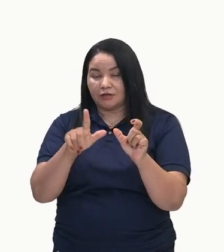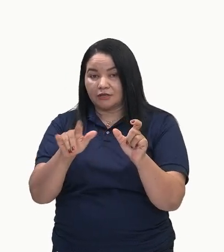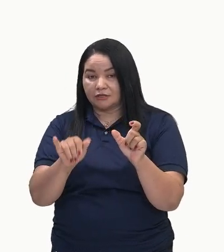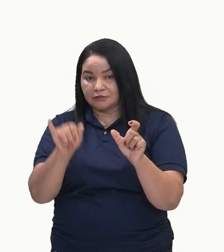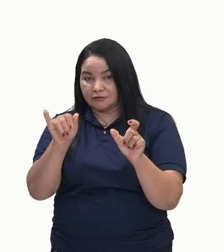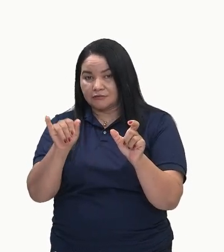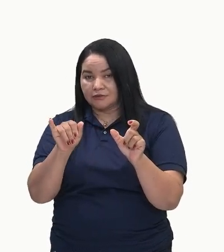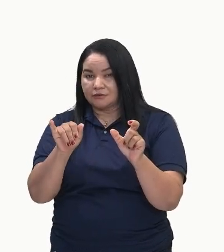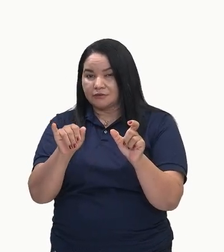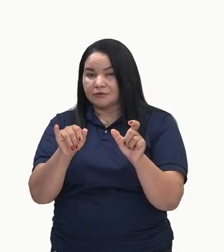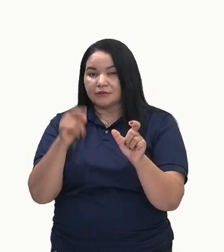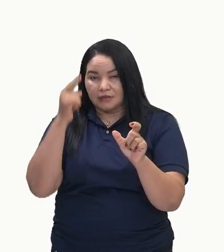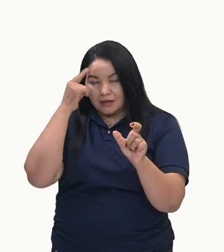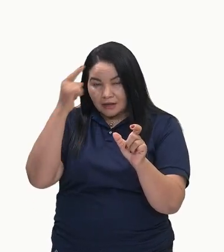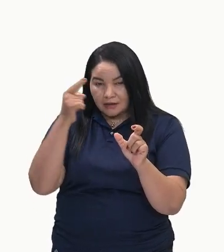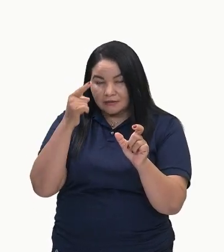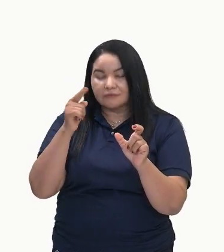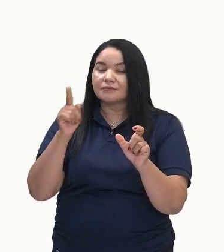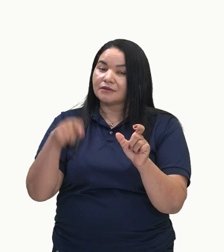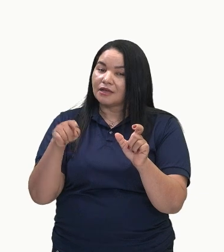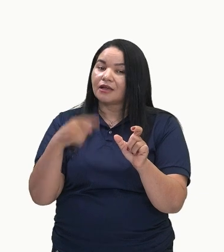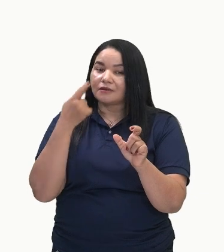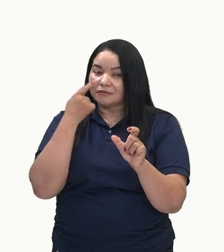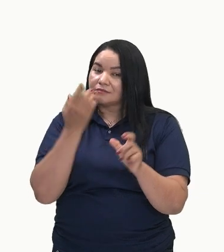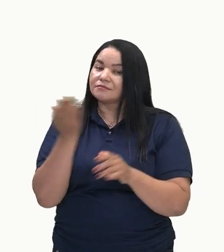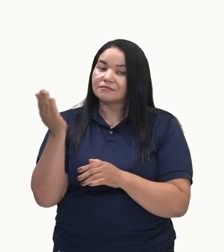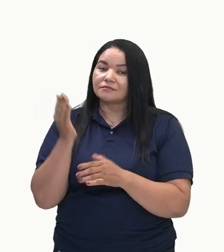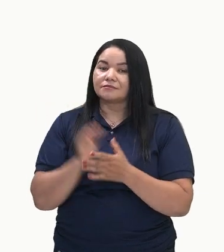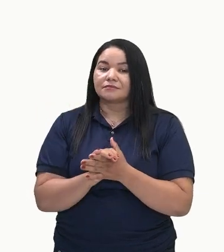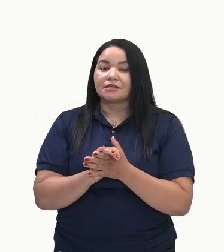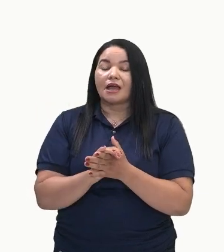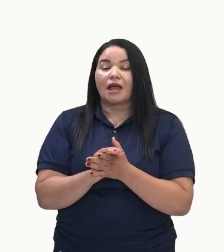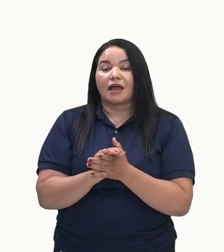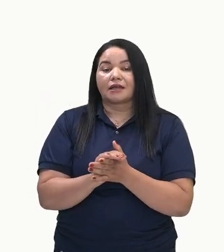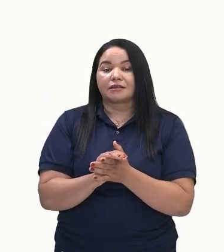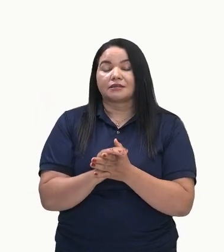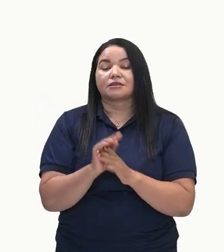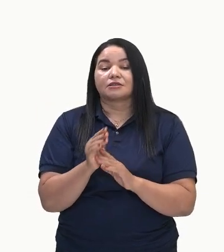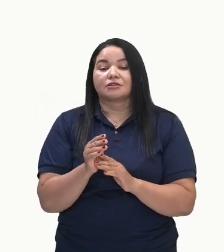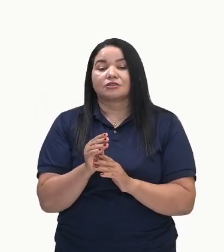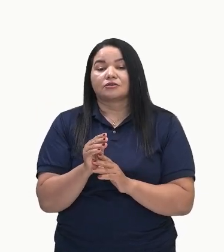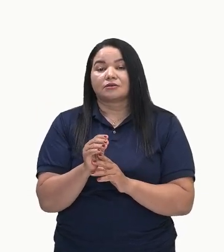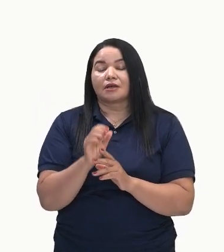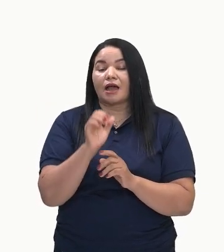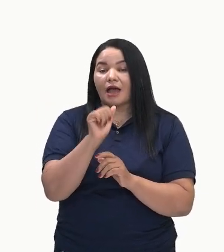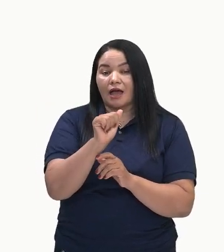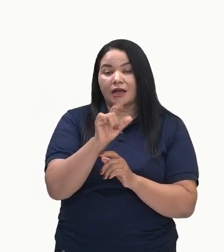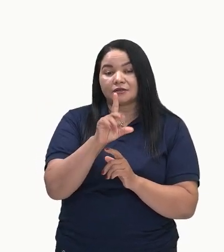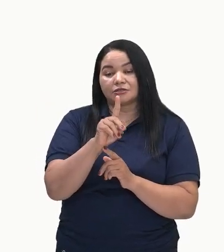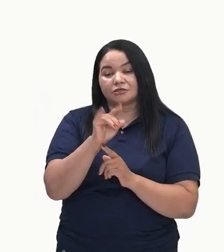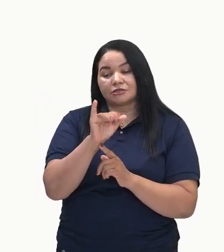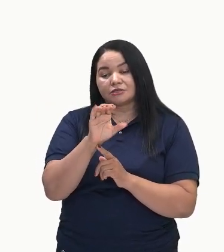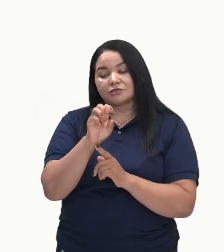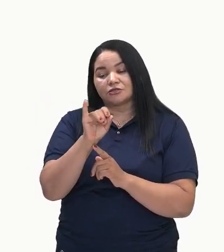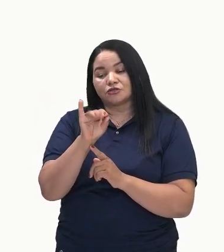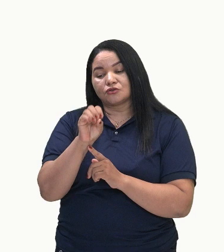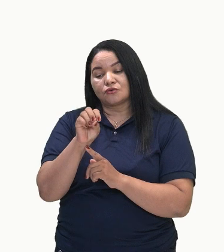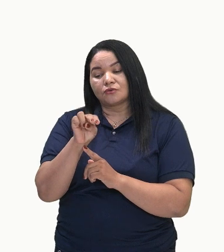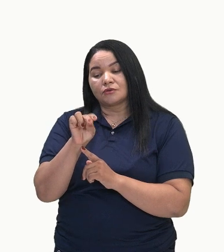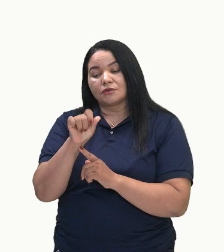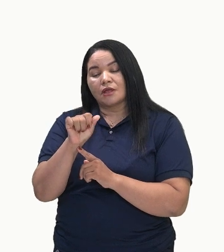com terminação ly? Ele vai ter a tradução mente. É o caso aqui. Additional, né? Adicionalmente, né?